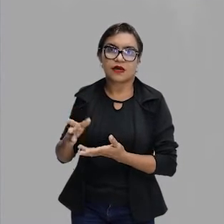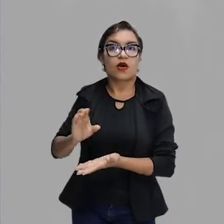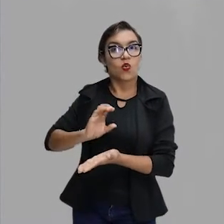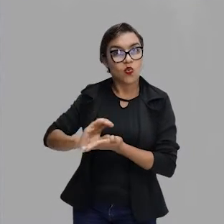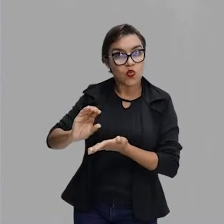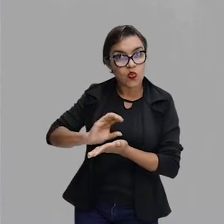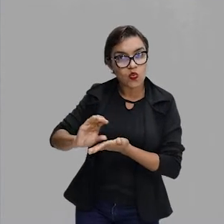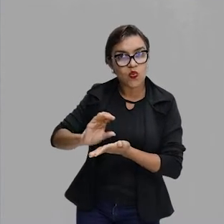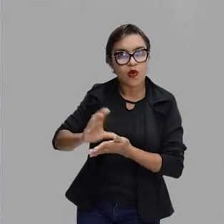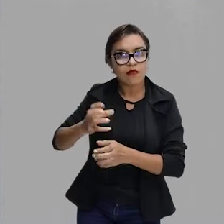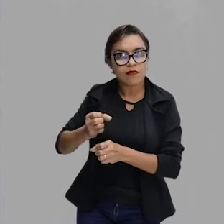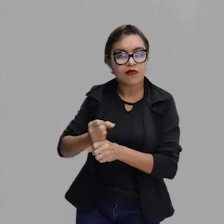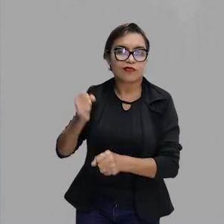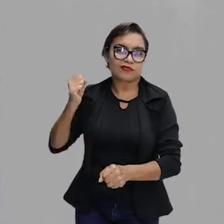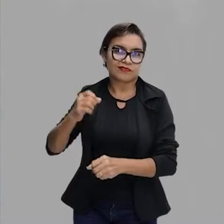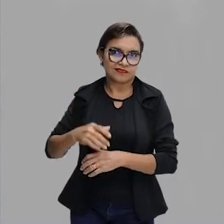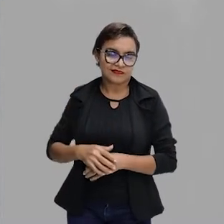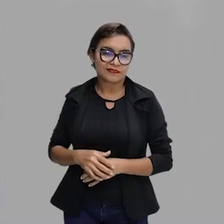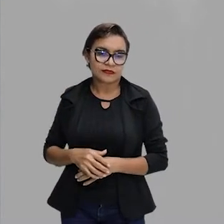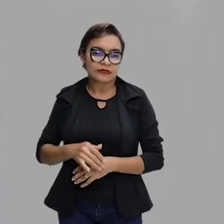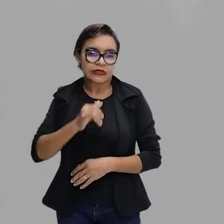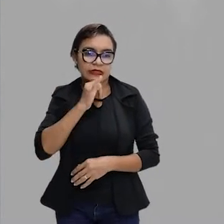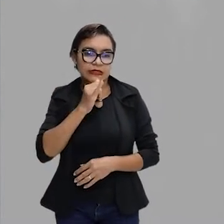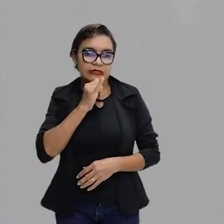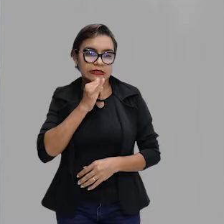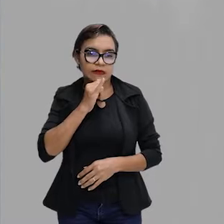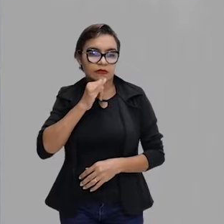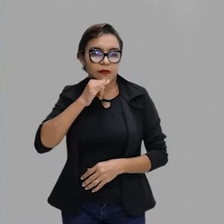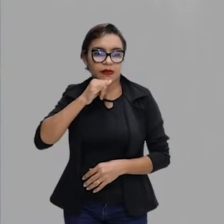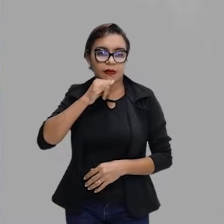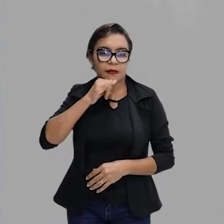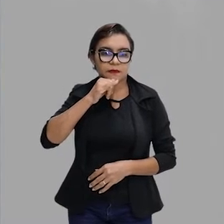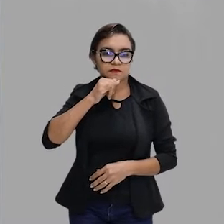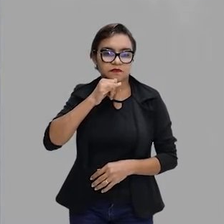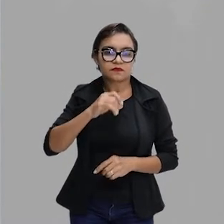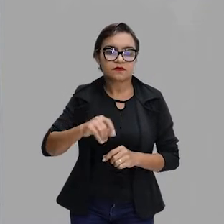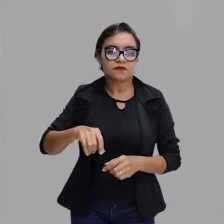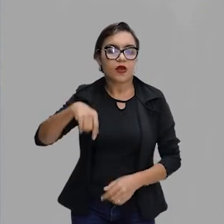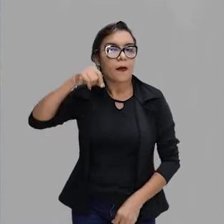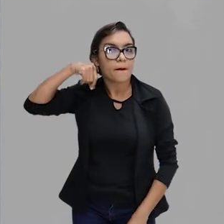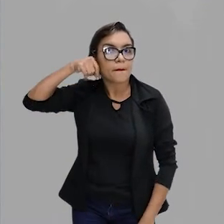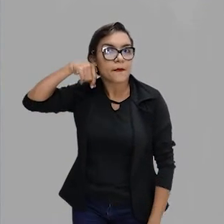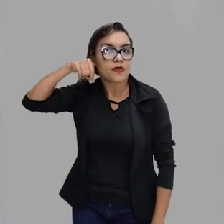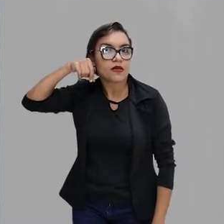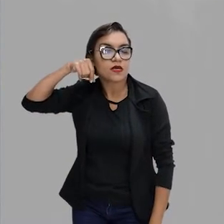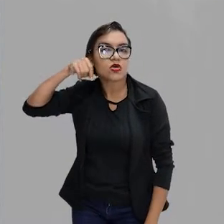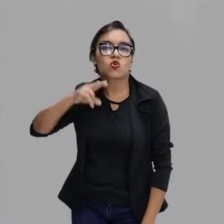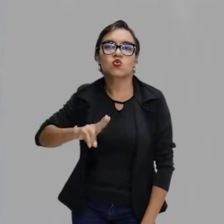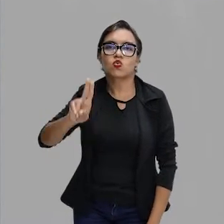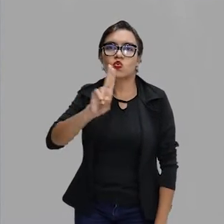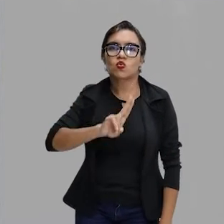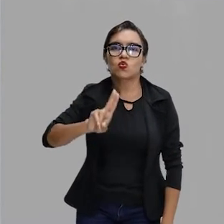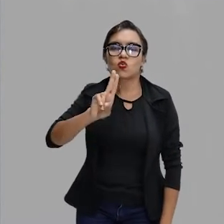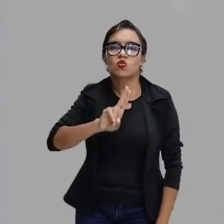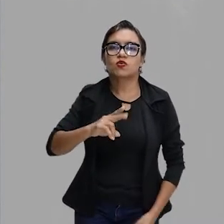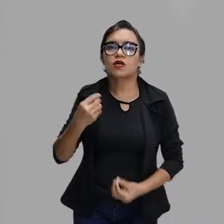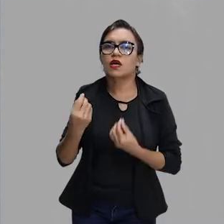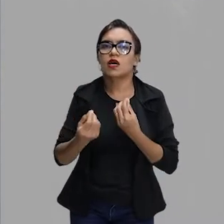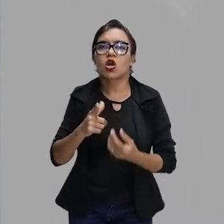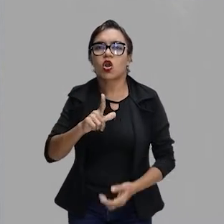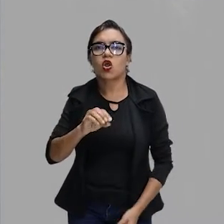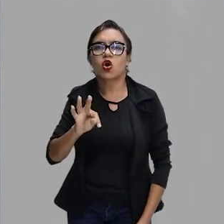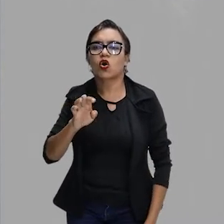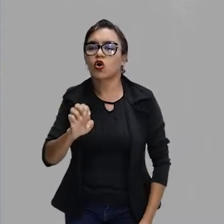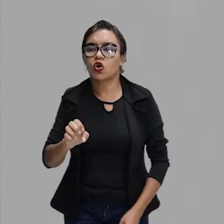lucro, né, galera? Brincos, por exemplo, que vai identificar, por exemplo, as características desse animal, né? De que lote esse animal é,